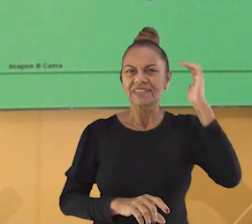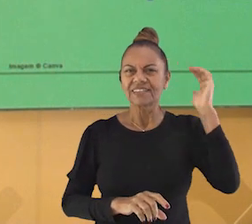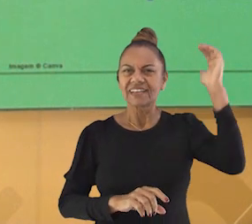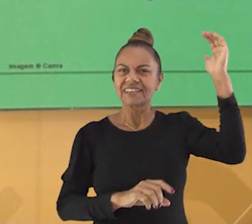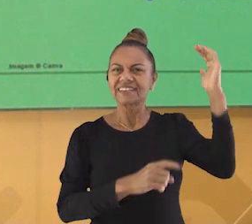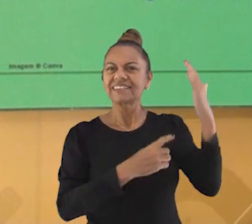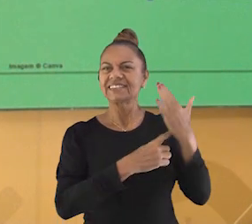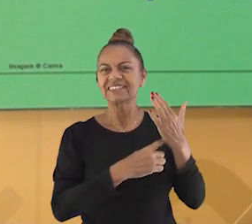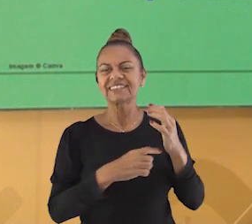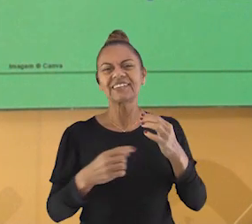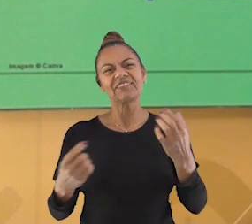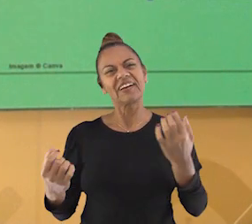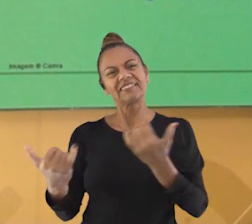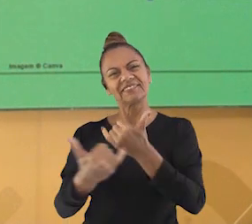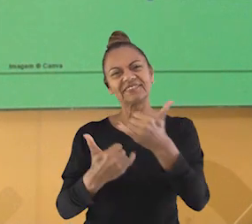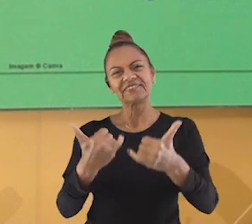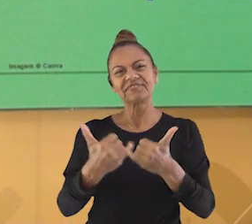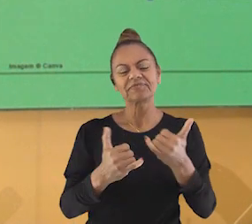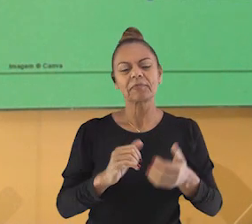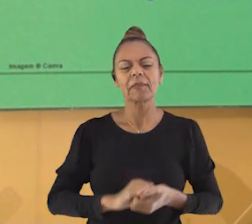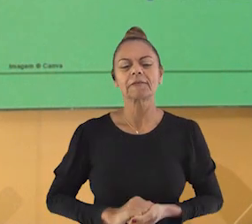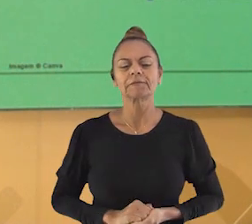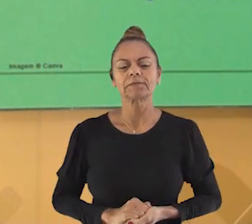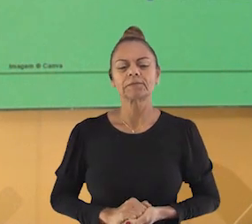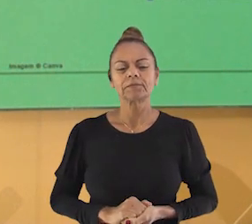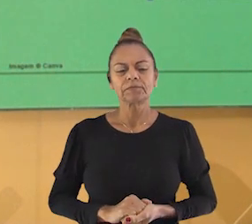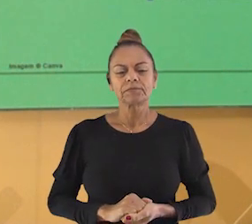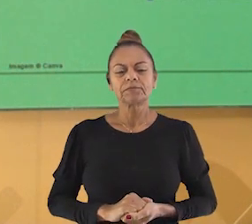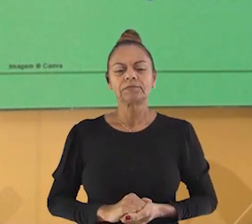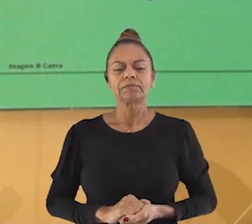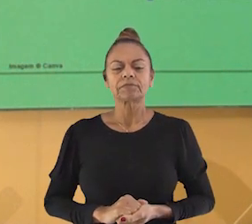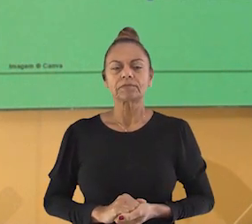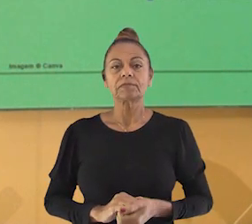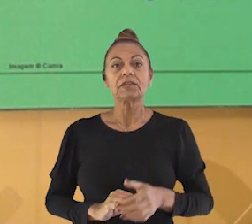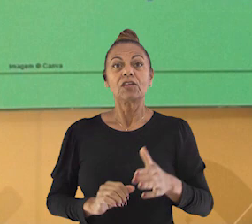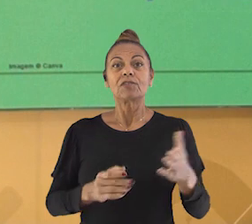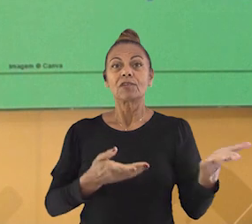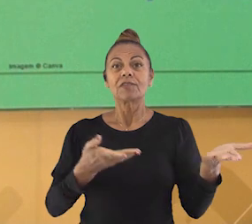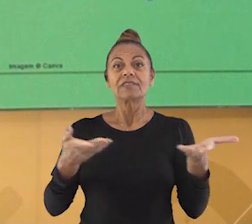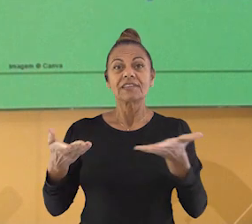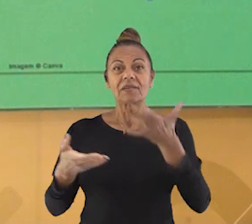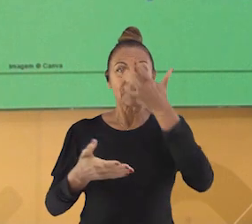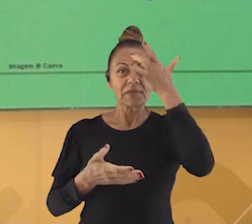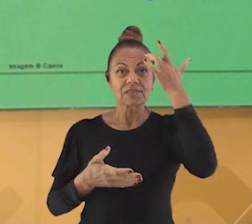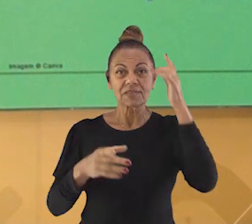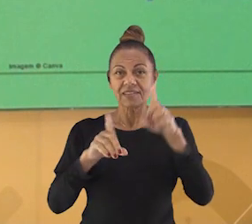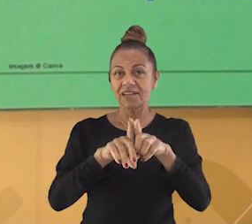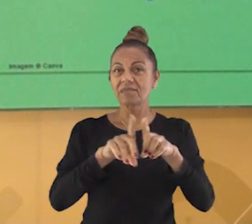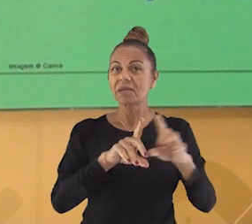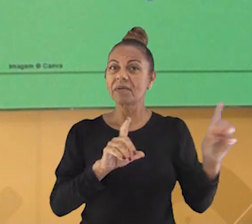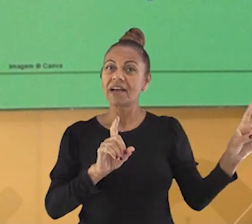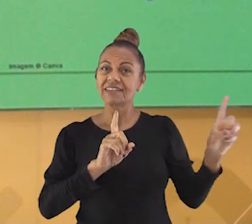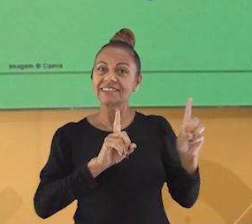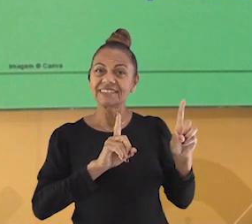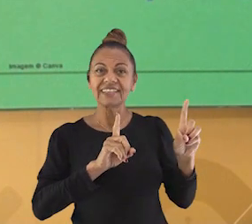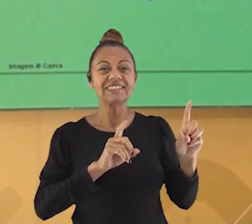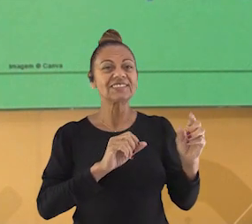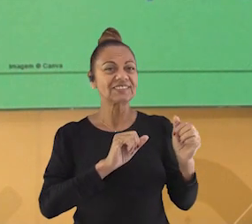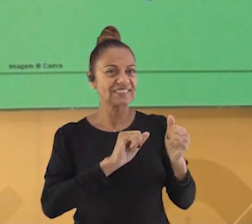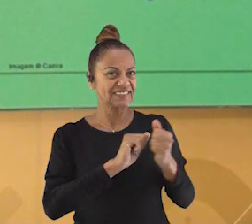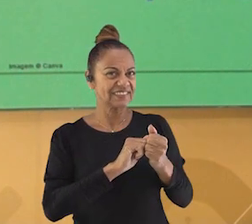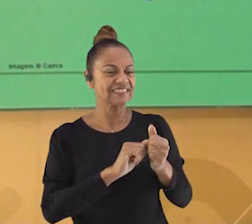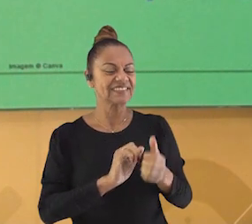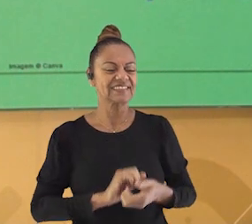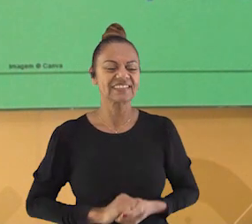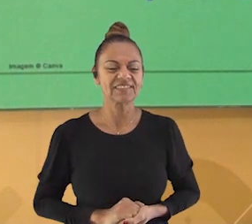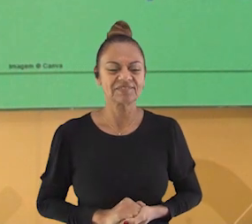seu responsável, seu primo ou alguém que esteja aí com você para brincar. Eu vou dar uns segundinhos para vocês pegarem os materiais e vou